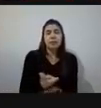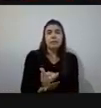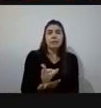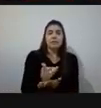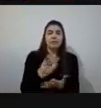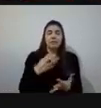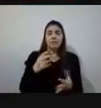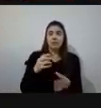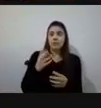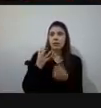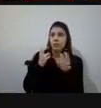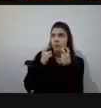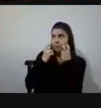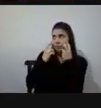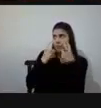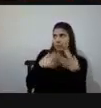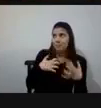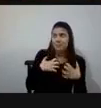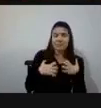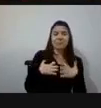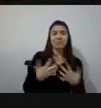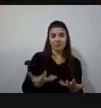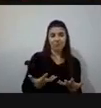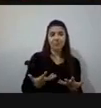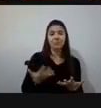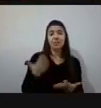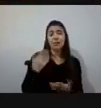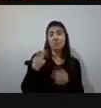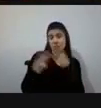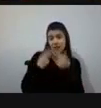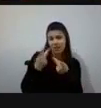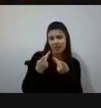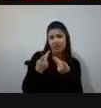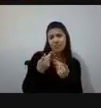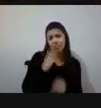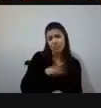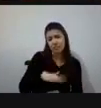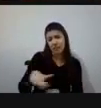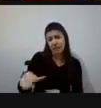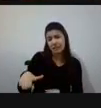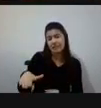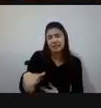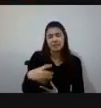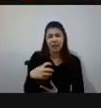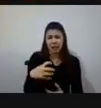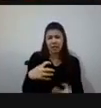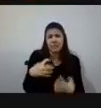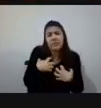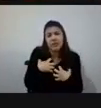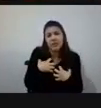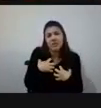sempre falo que a criança sente quando o toque, o carinho, enfim,